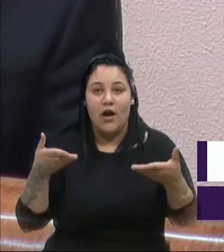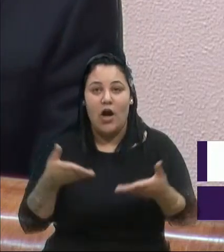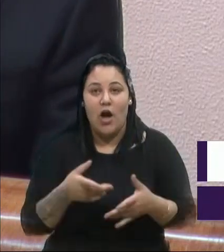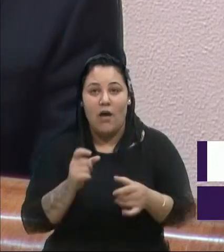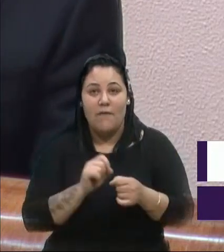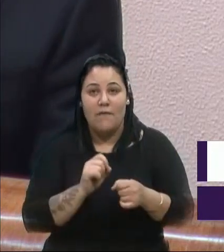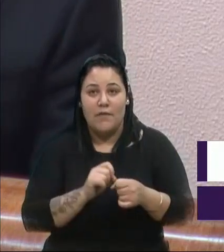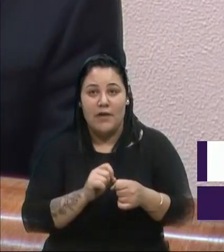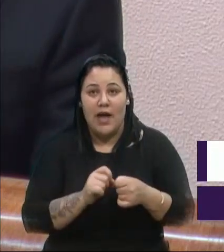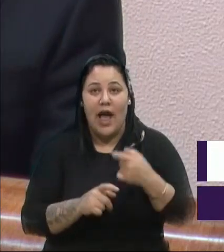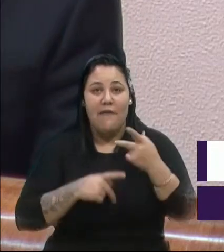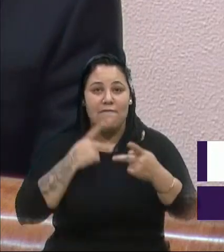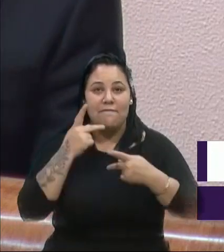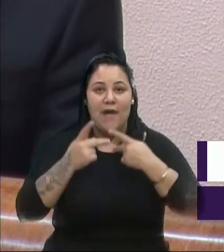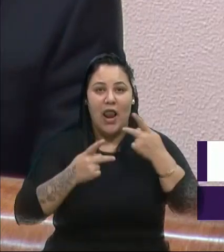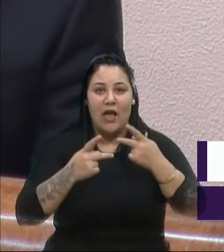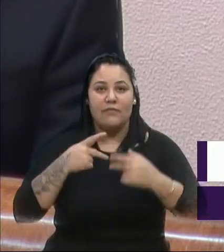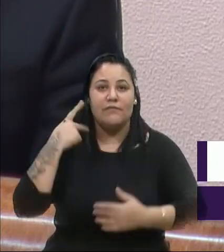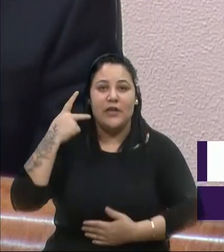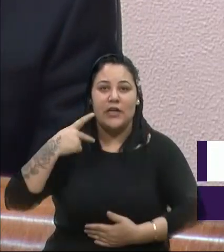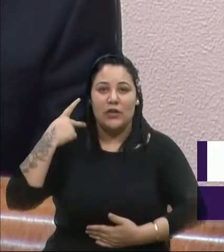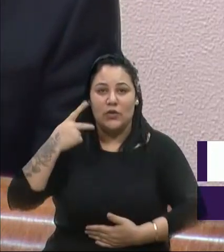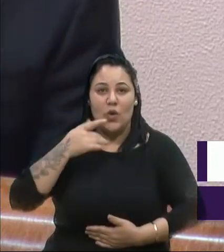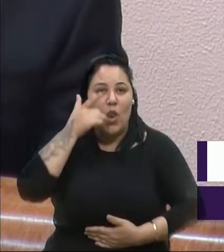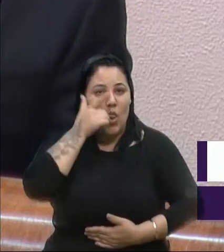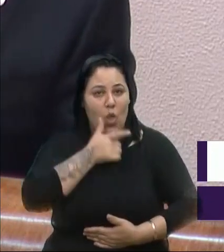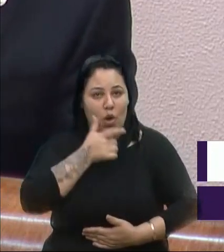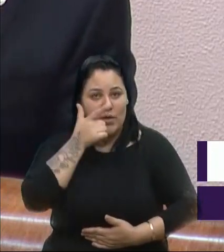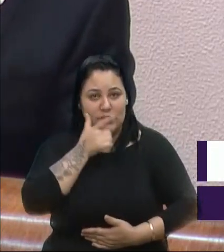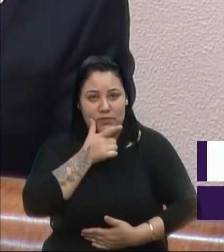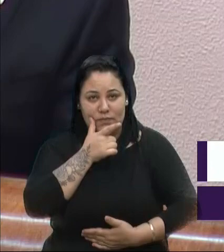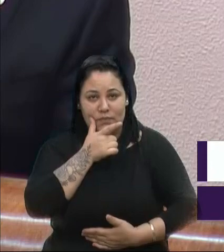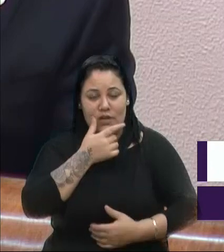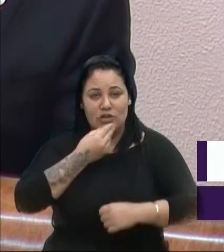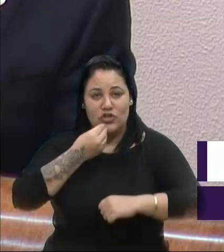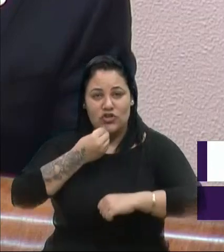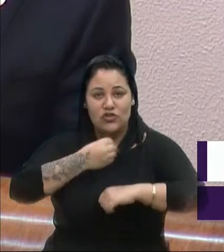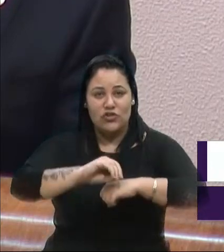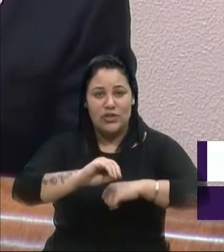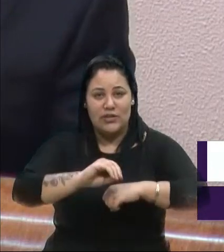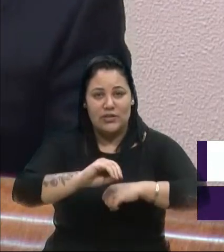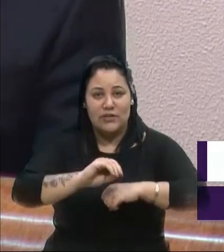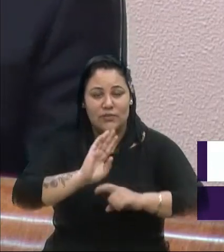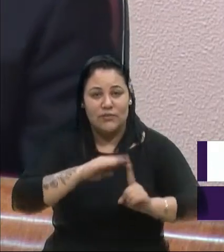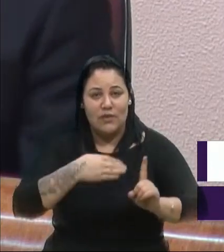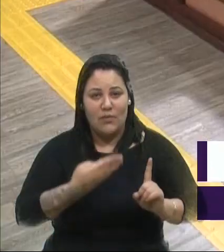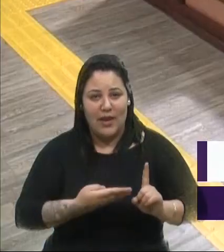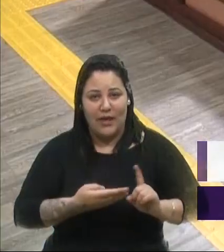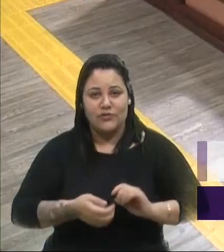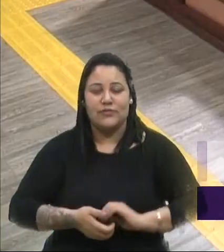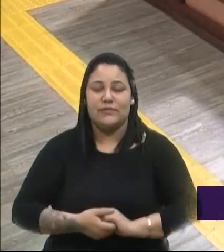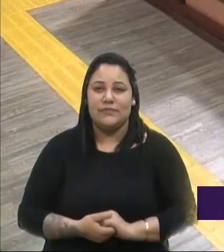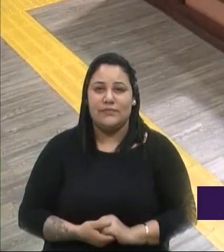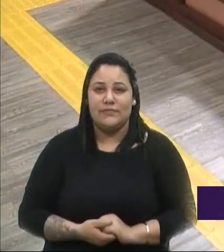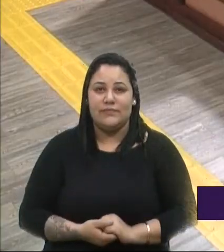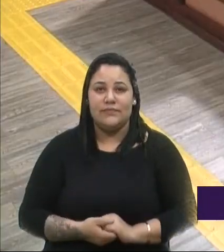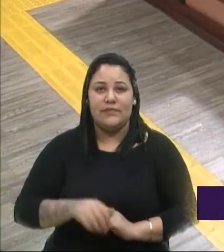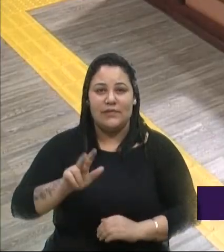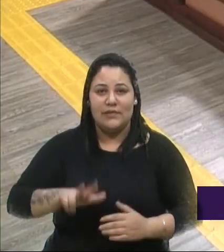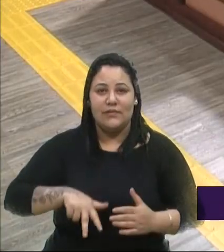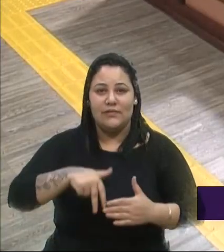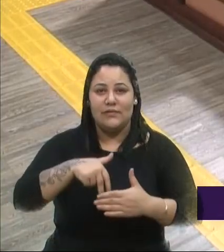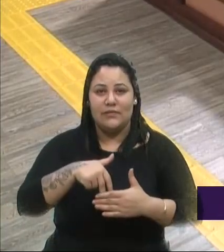fazer pronunciamento o vereador Lucas Carinhato, proponente desta homenagem. Na